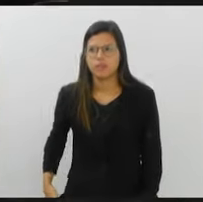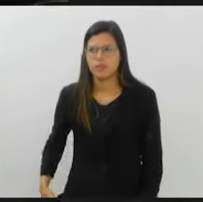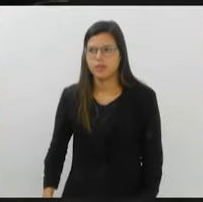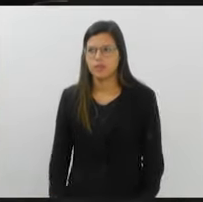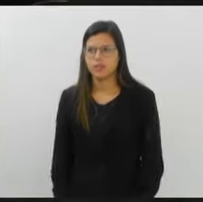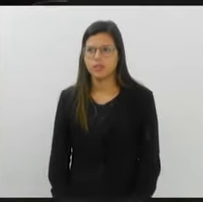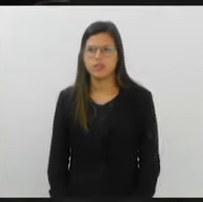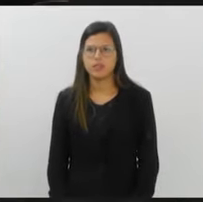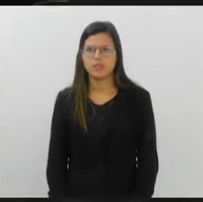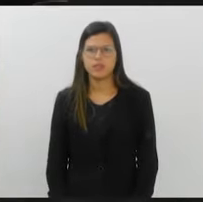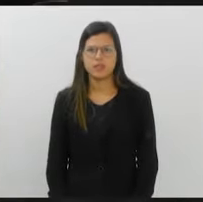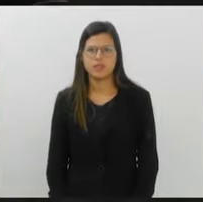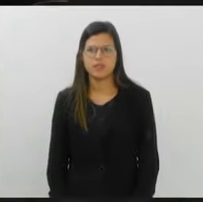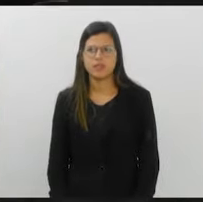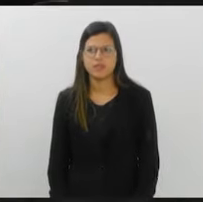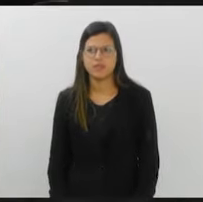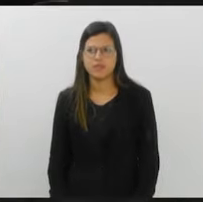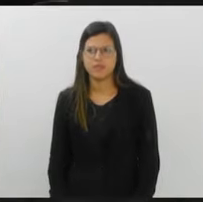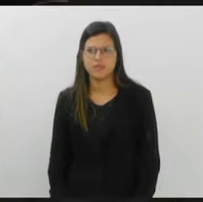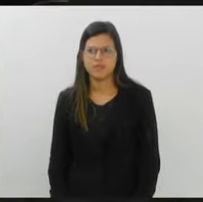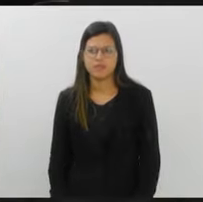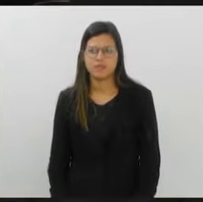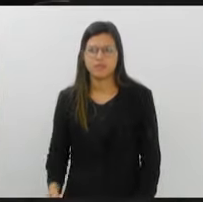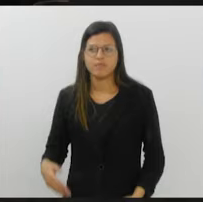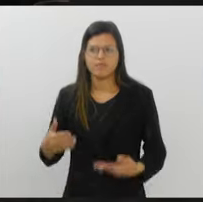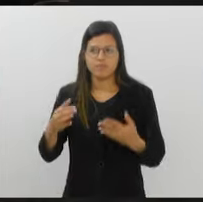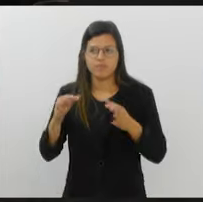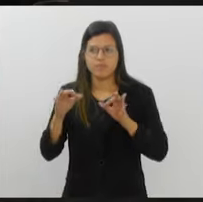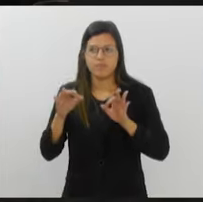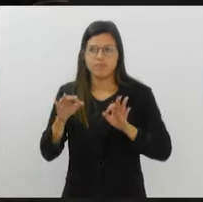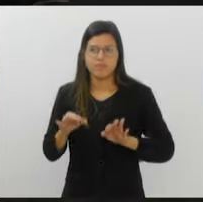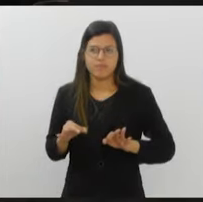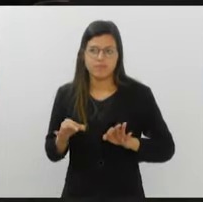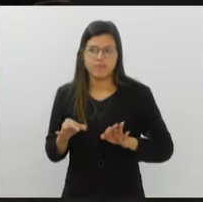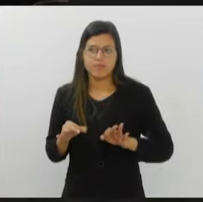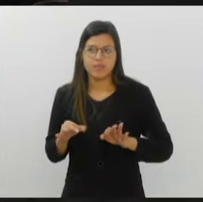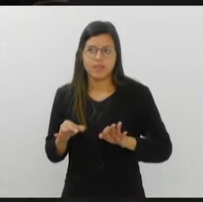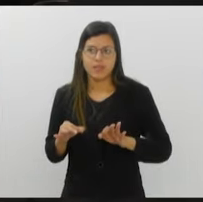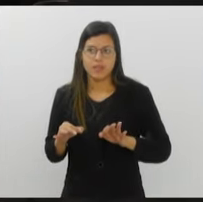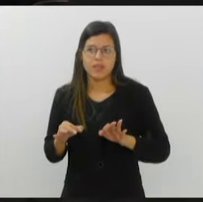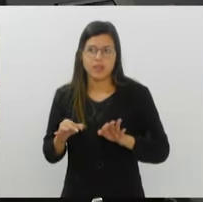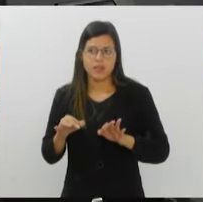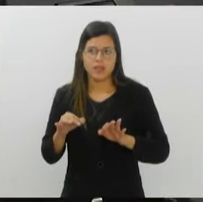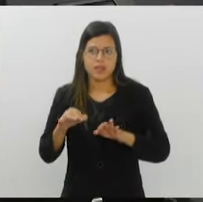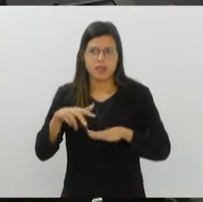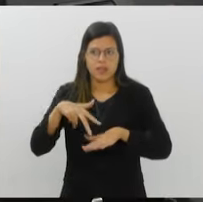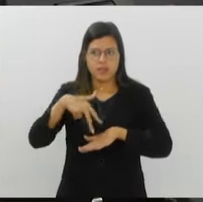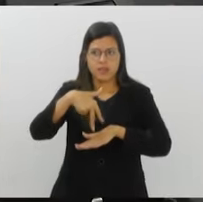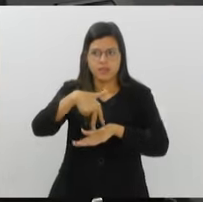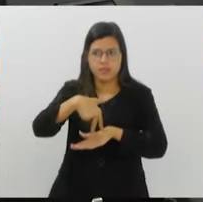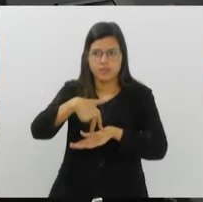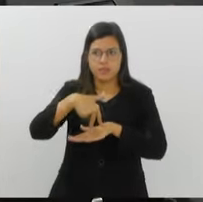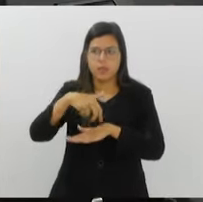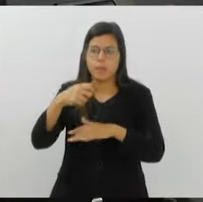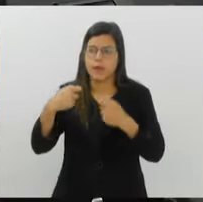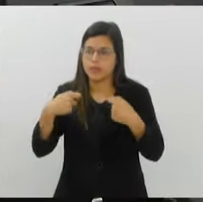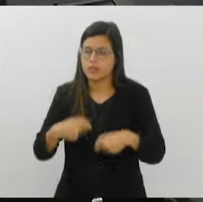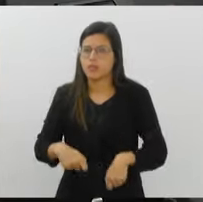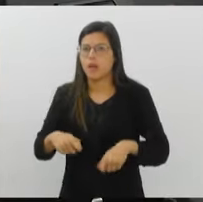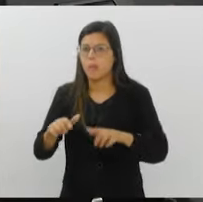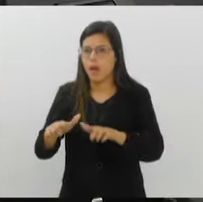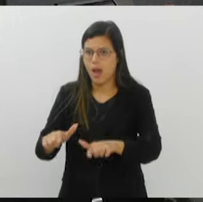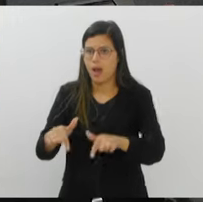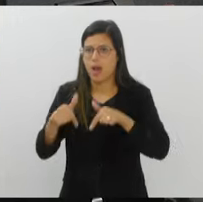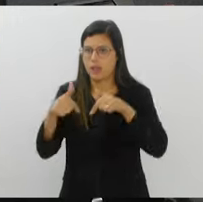A casa... O nosso procurador está aqui, com certeza vai se posicionar e tomar as providências com relação a